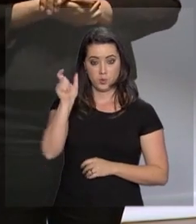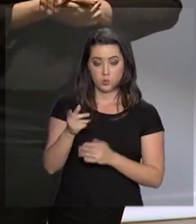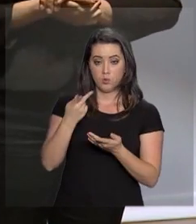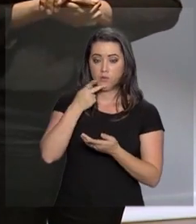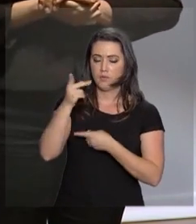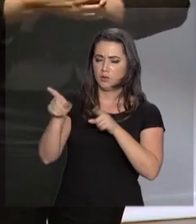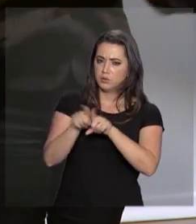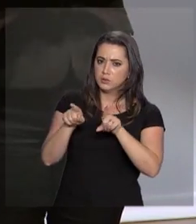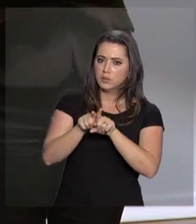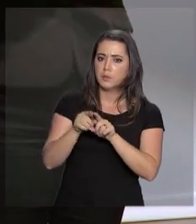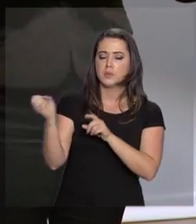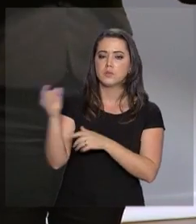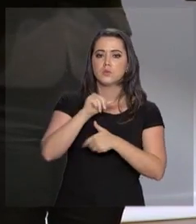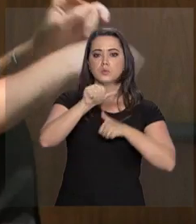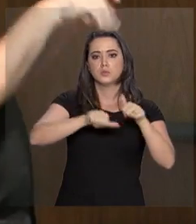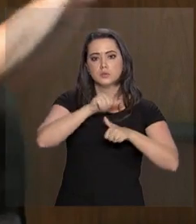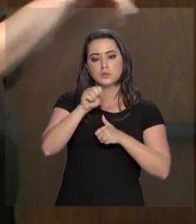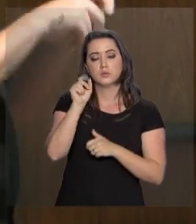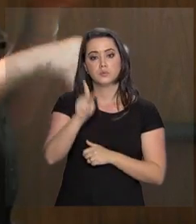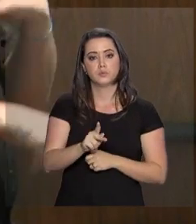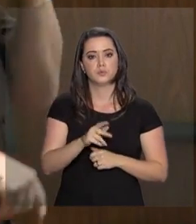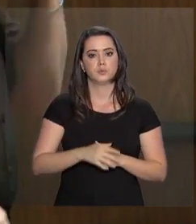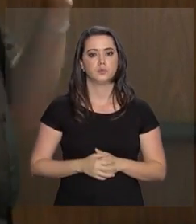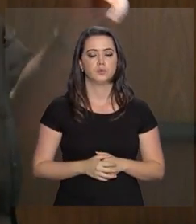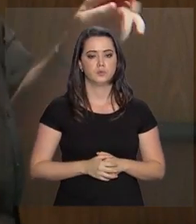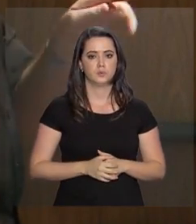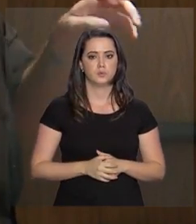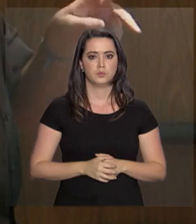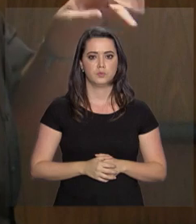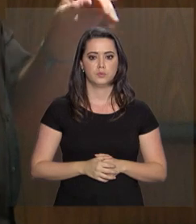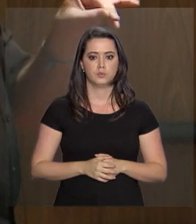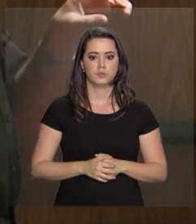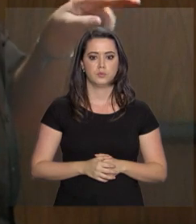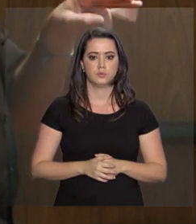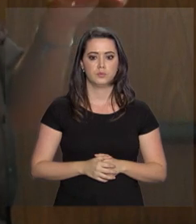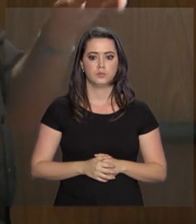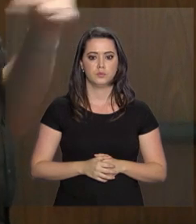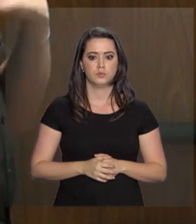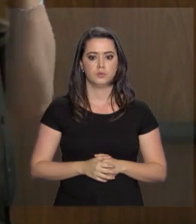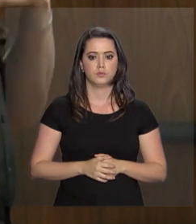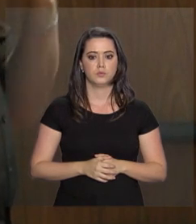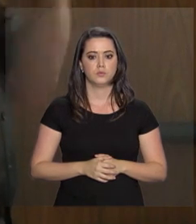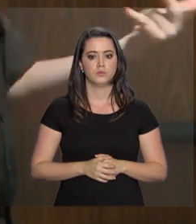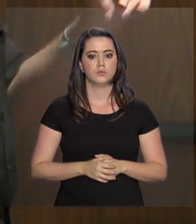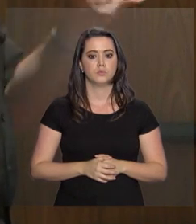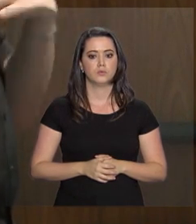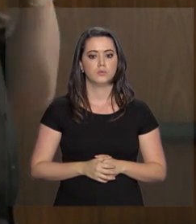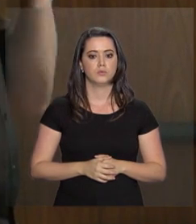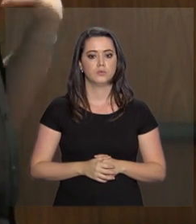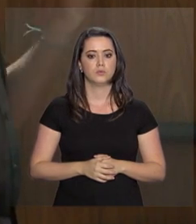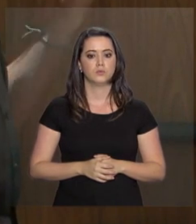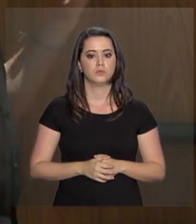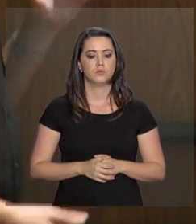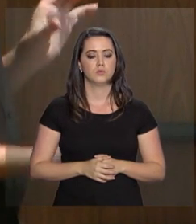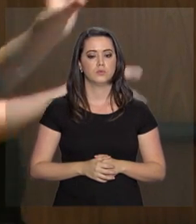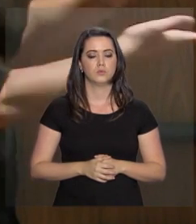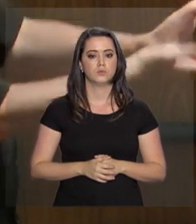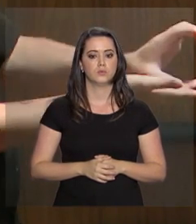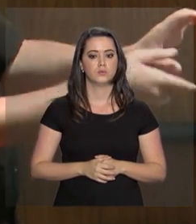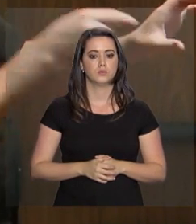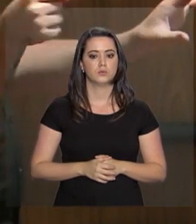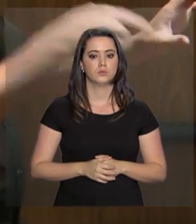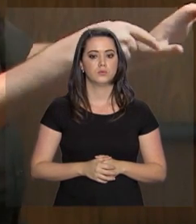falou sobre a reforma da Previdência. O primeiro e maior de todos os gastos é com a Previdência, que é atualmente uma fábrica de desigualdades.